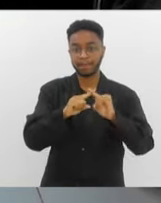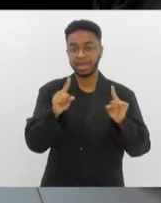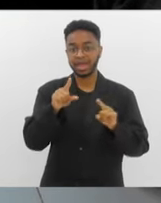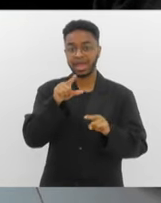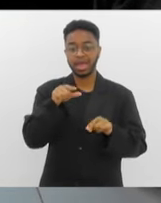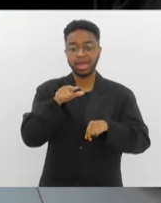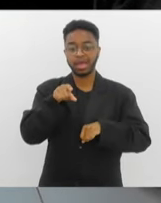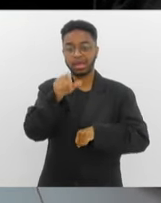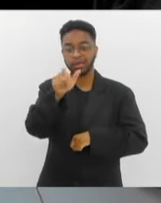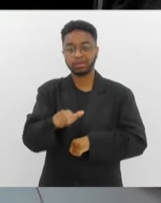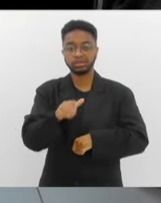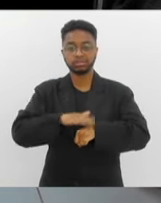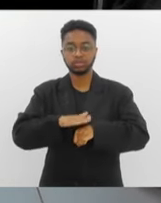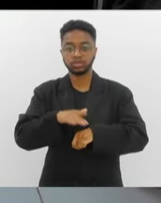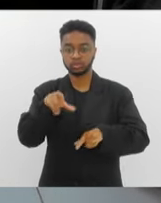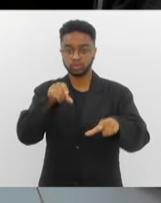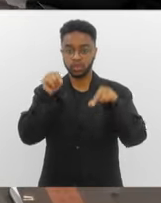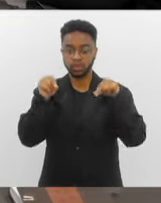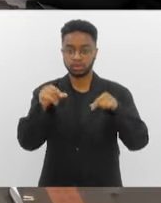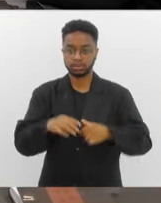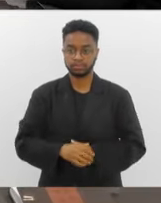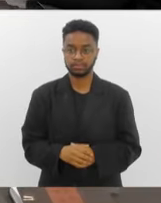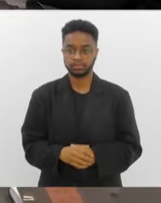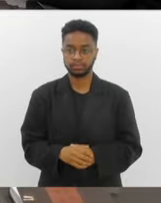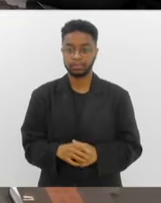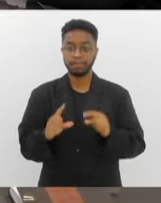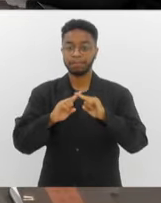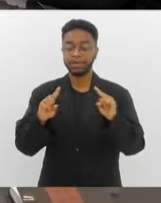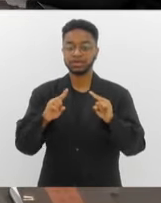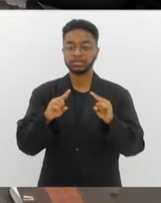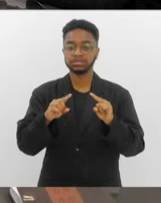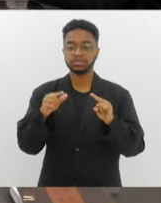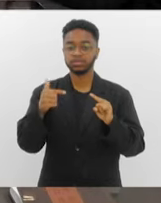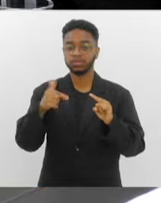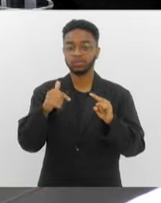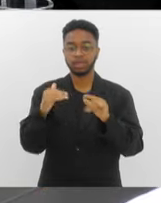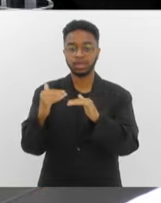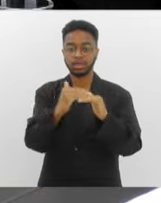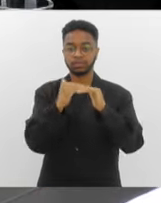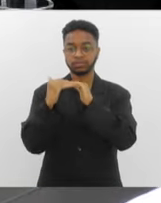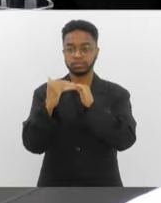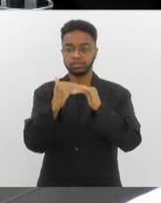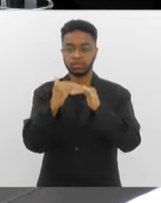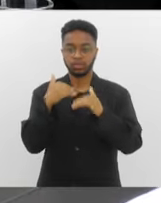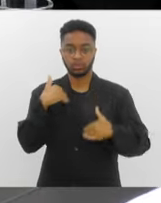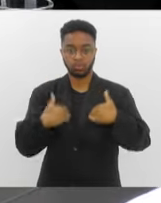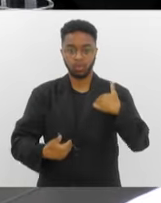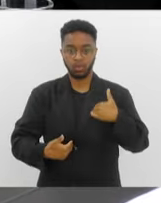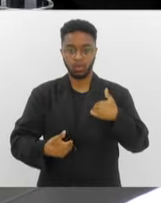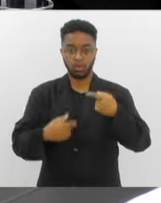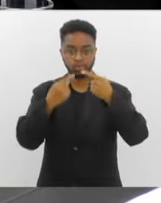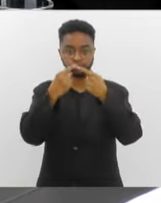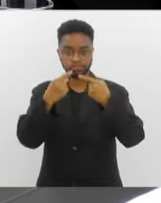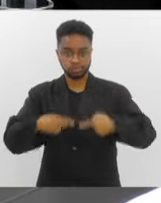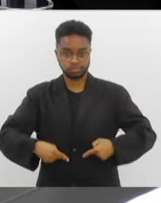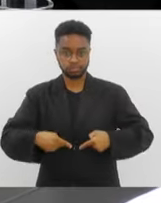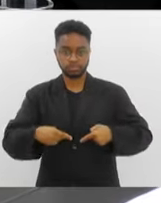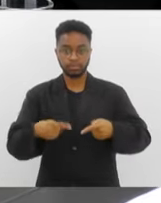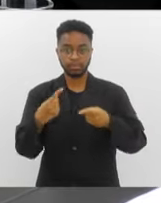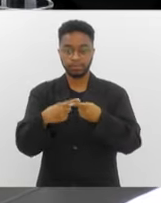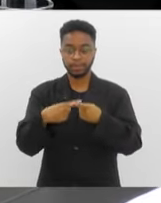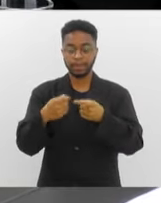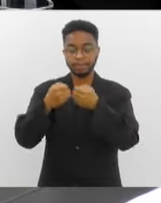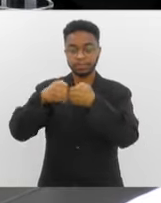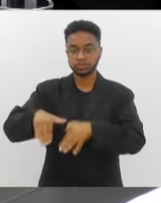é dela. Mas isso gera uma antisonomia, uma desigualdade. Sim, mas é uma na aptidão física. Eu sei, mas é uma escolha. Mas prejudica